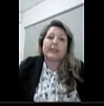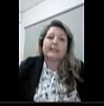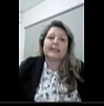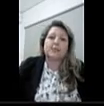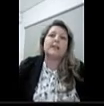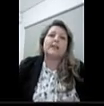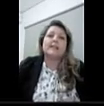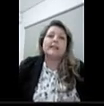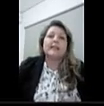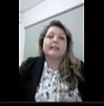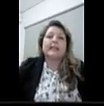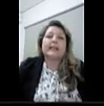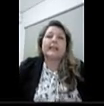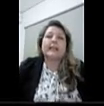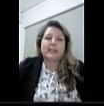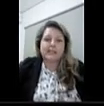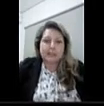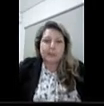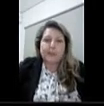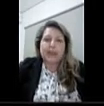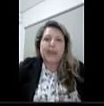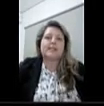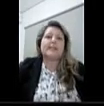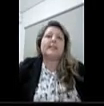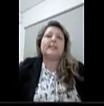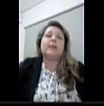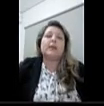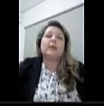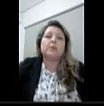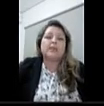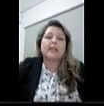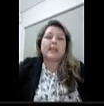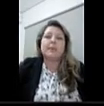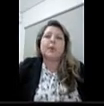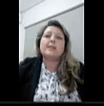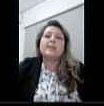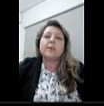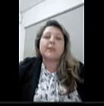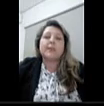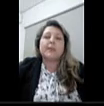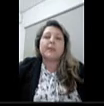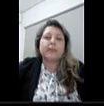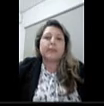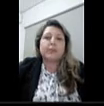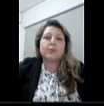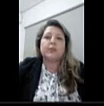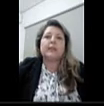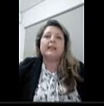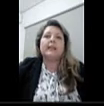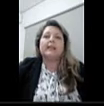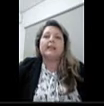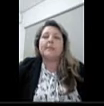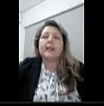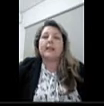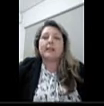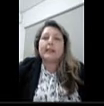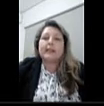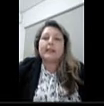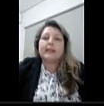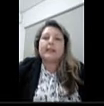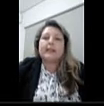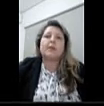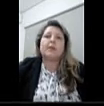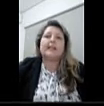Outras orientações, né? Que a gente sempre pede. Sentar o aluno sempre próximo à mesa do professor, né? Para que